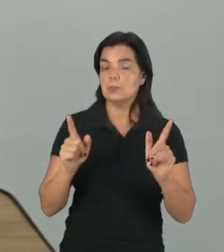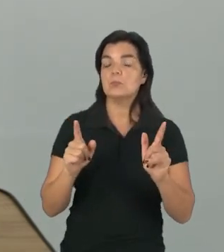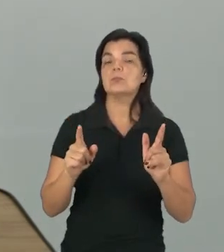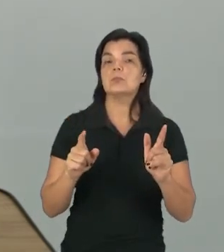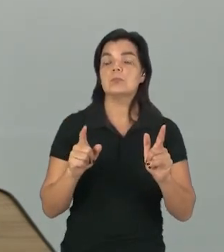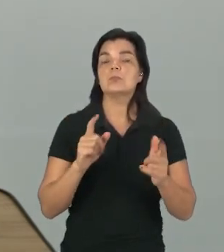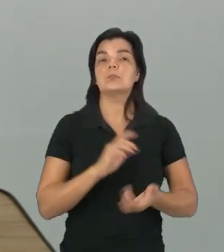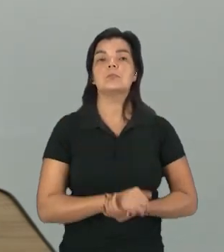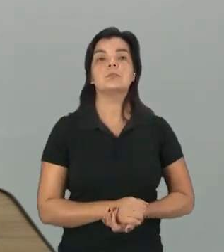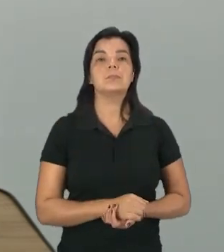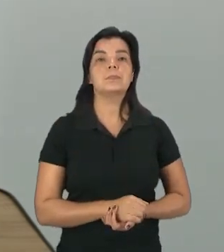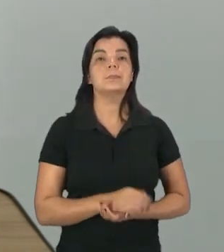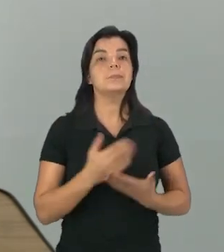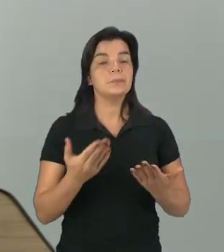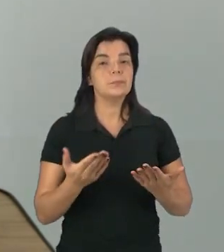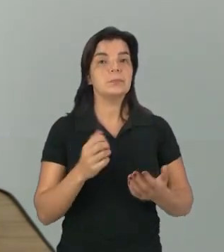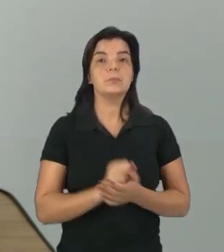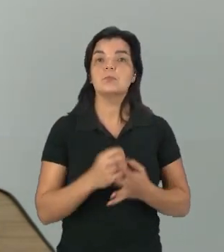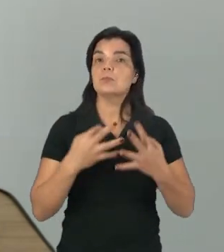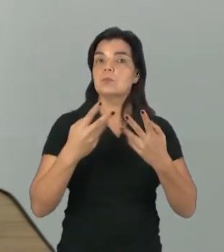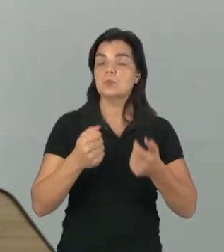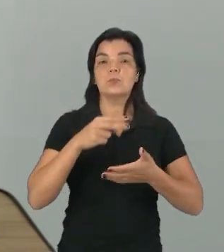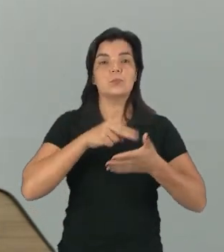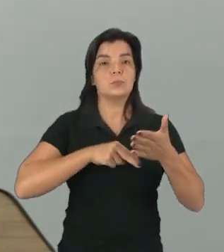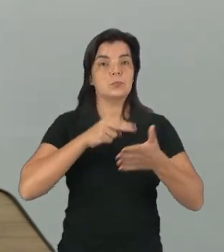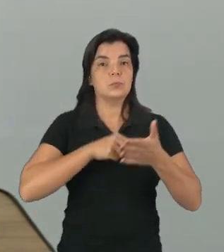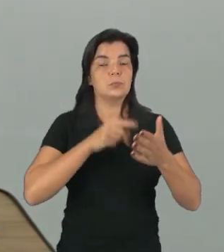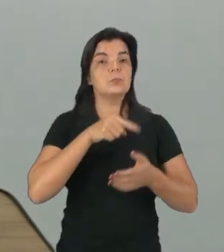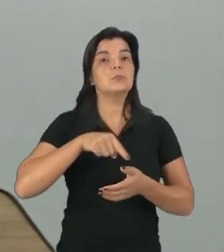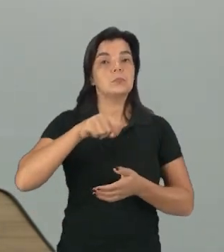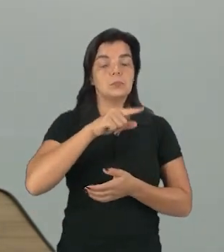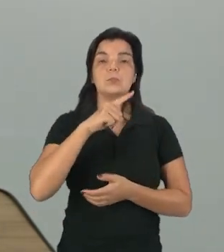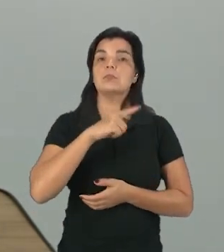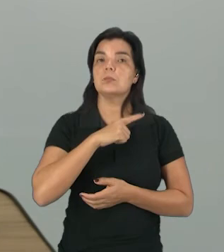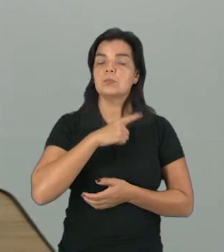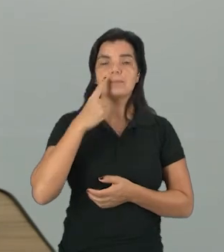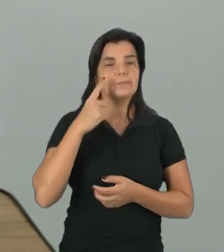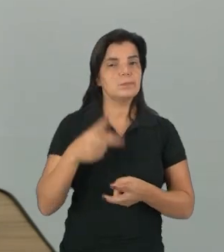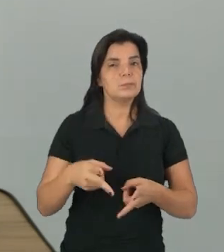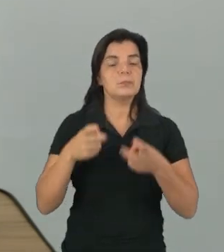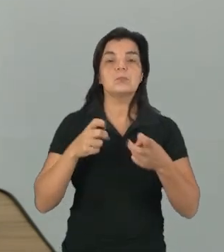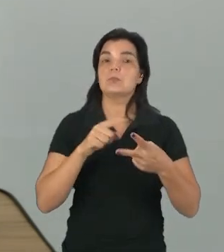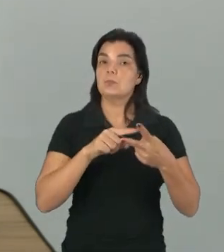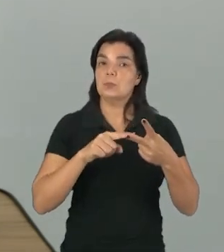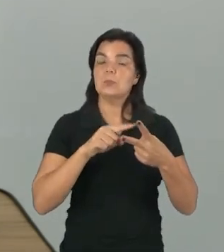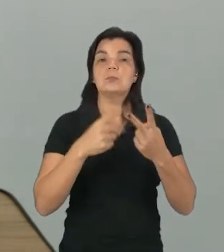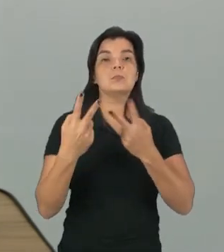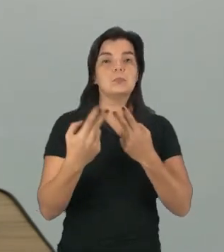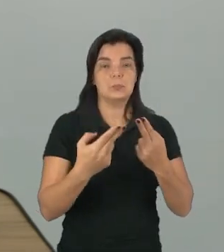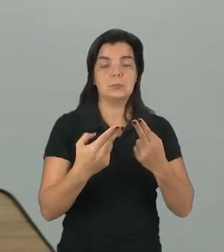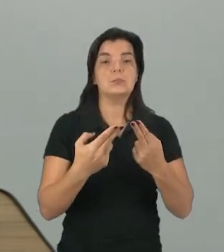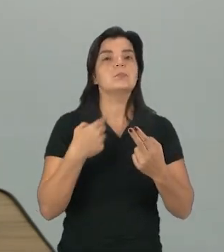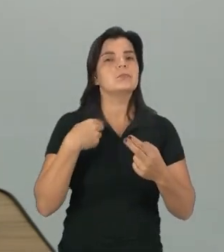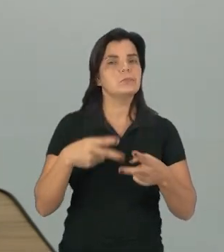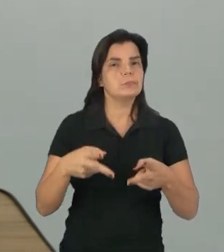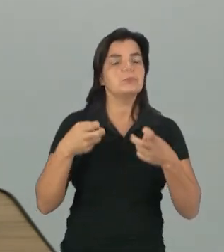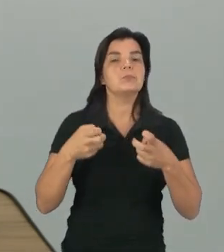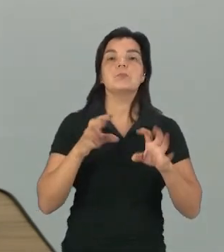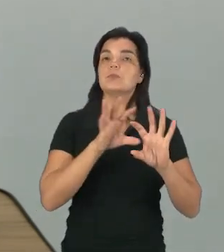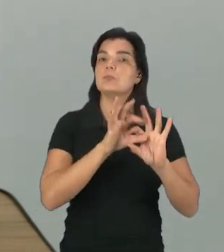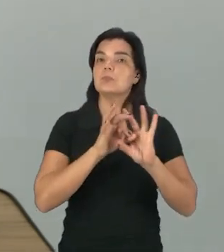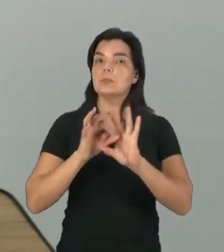e significados diferentes. Então, em todas as leituras que você for ter, que você perceber a presença de palavras iguais, percebam o